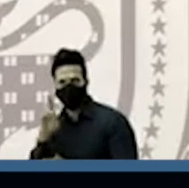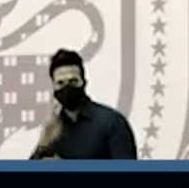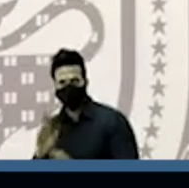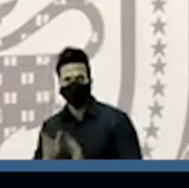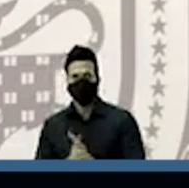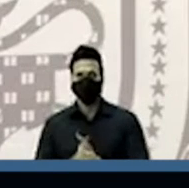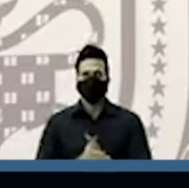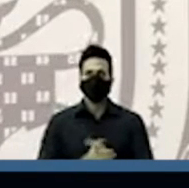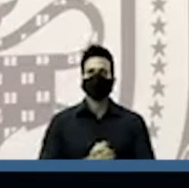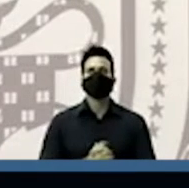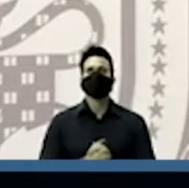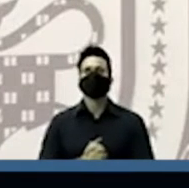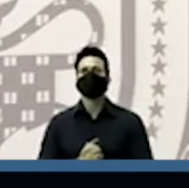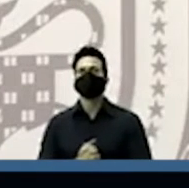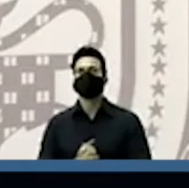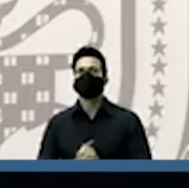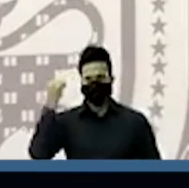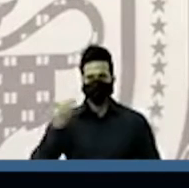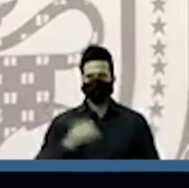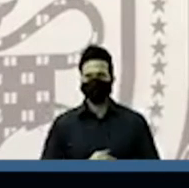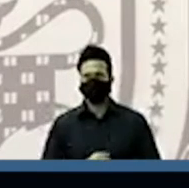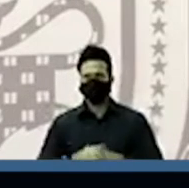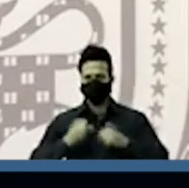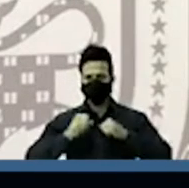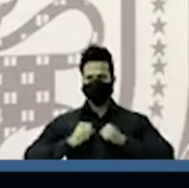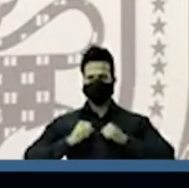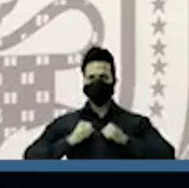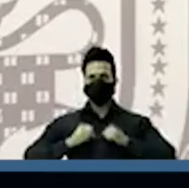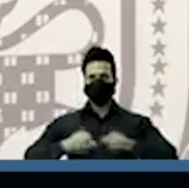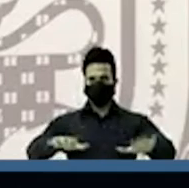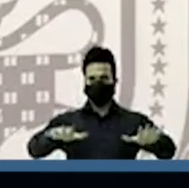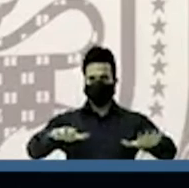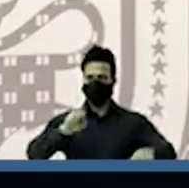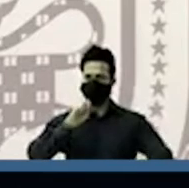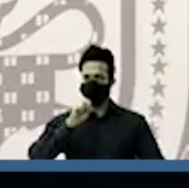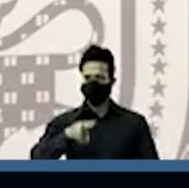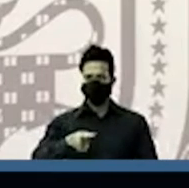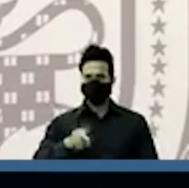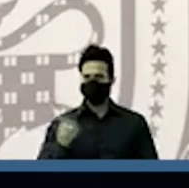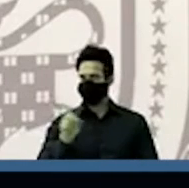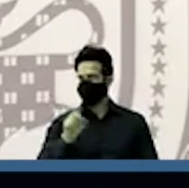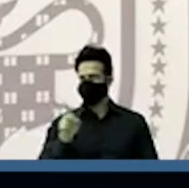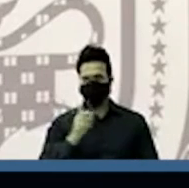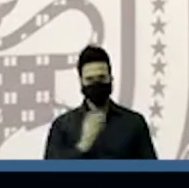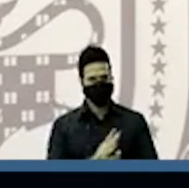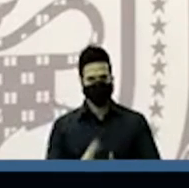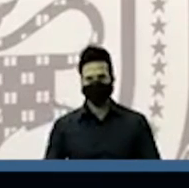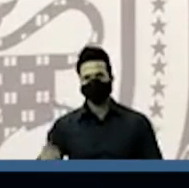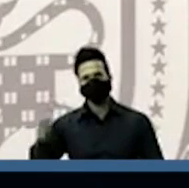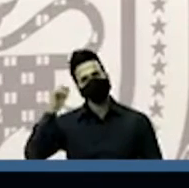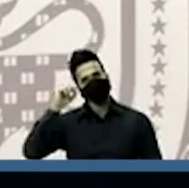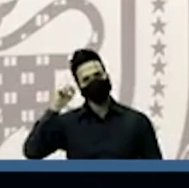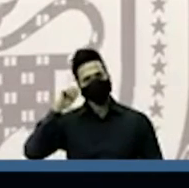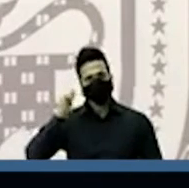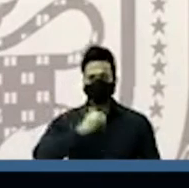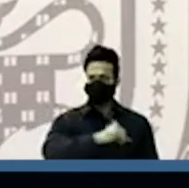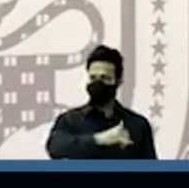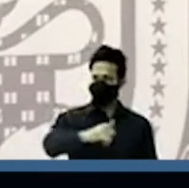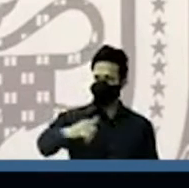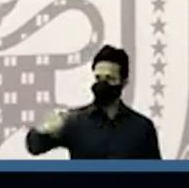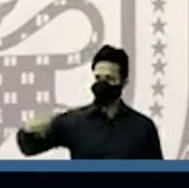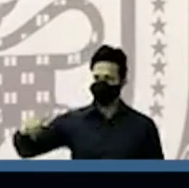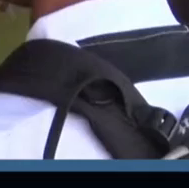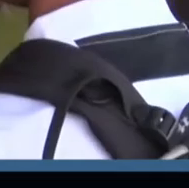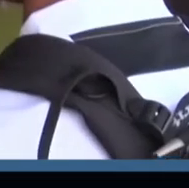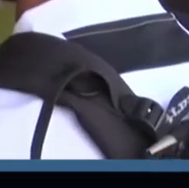estado de Mato Grosso do Sul neste momento. Para a secretária adjunta de saúde de Mato Grosso do Sul, não é hora de baixar a